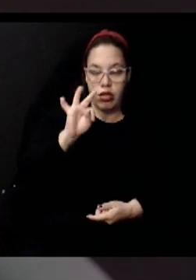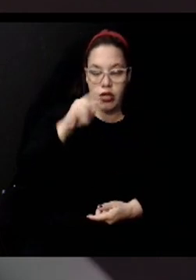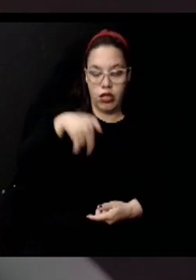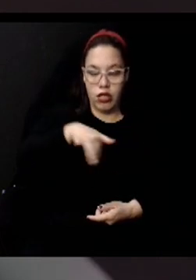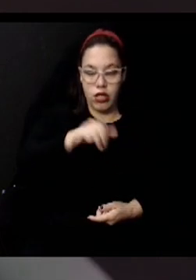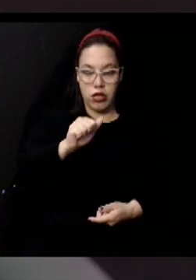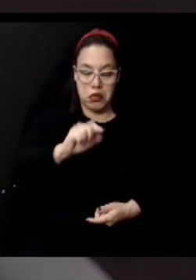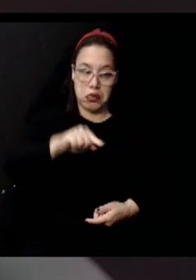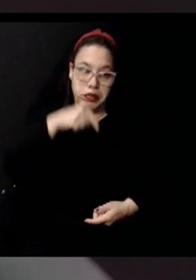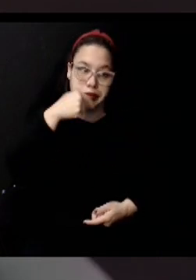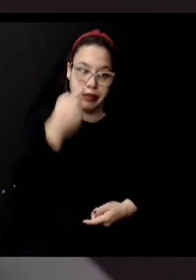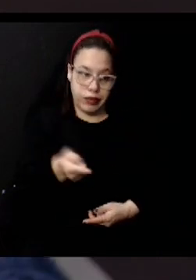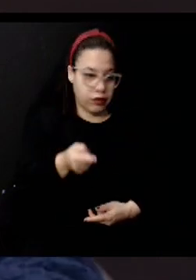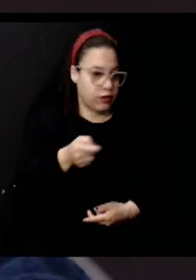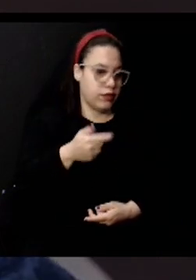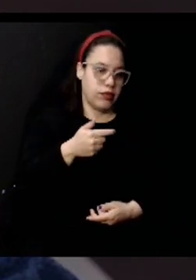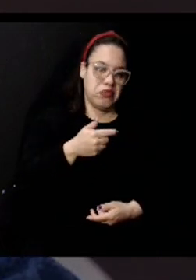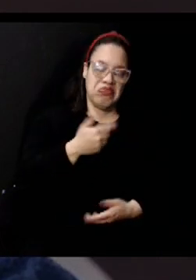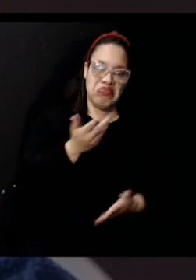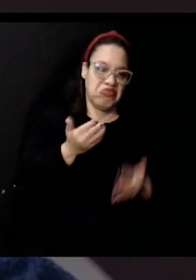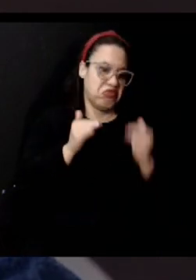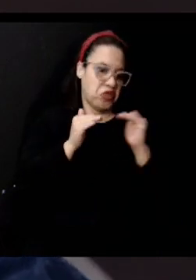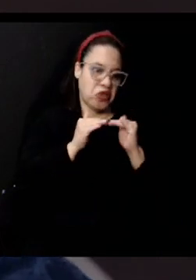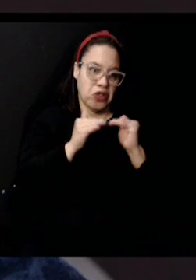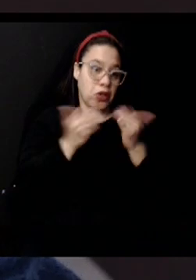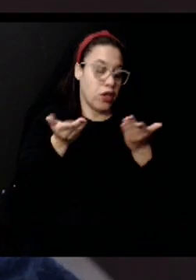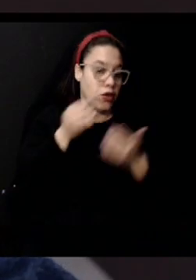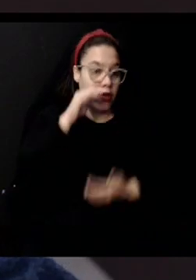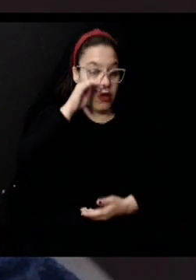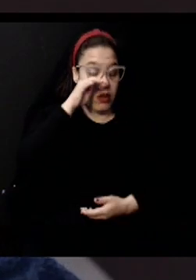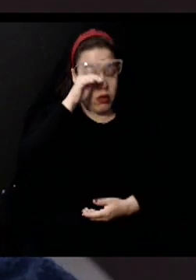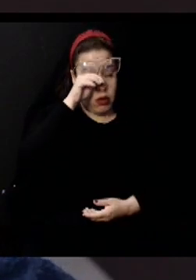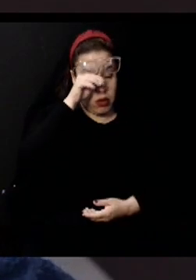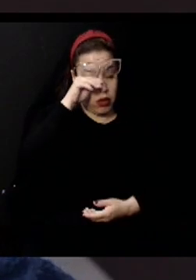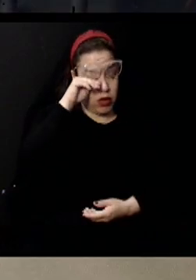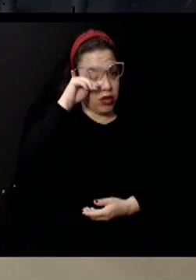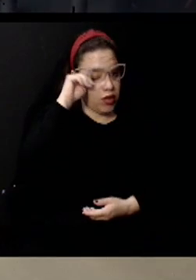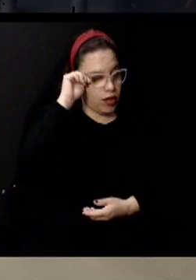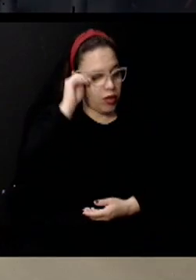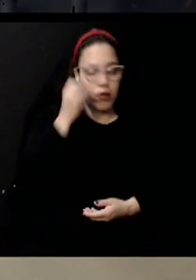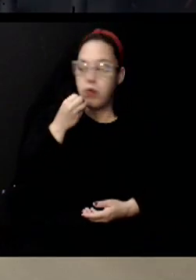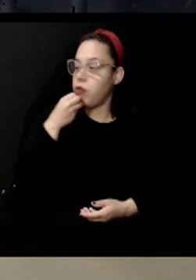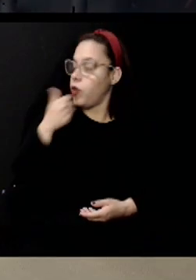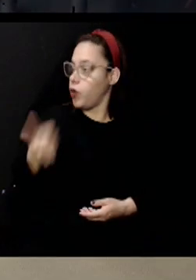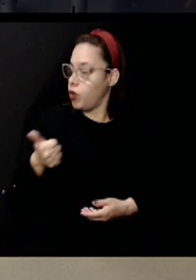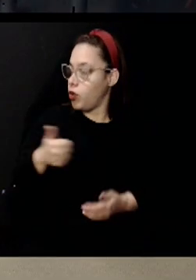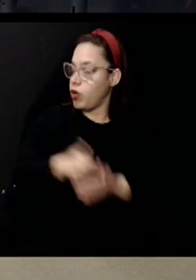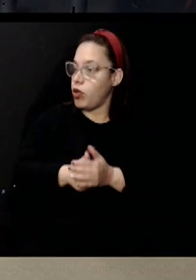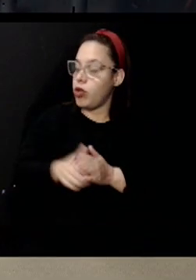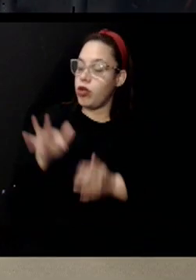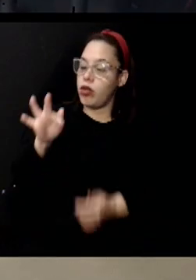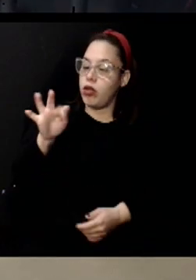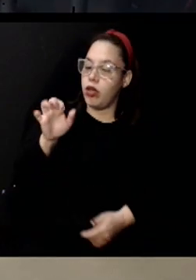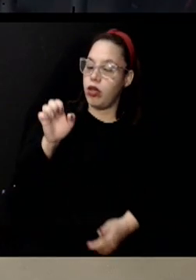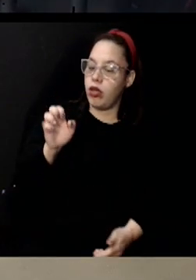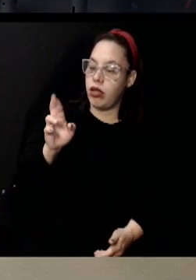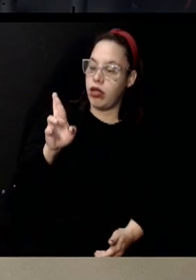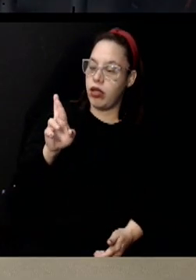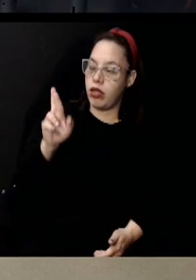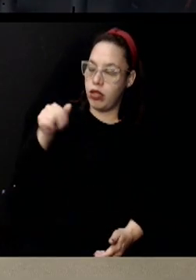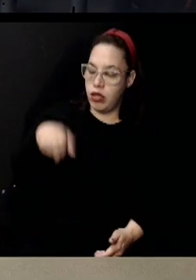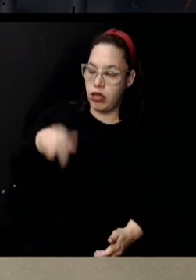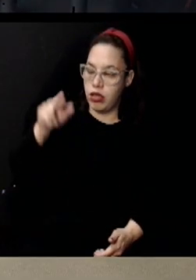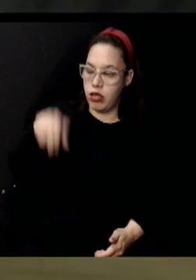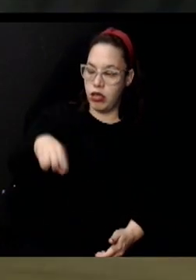ali que não está em ordem, não está em equilíbrio. Muito bem. Agora, Fernanda, na sua experiência clínica, né, existe